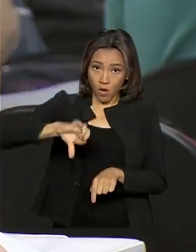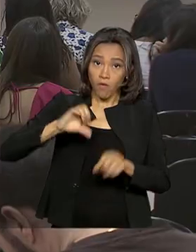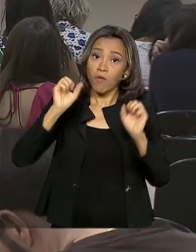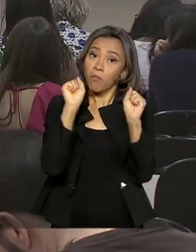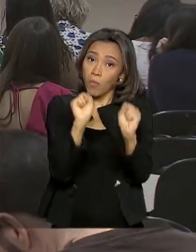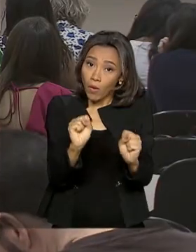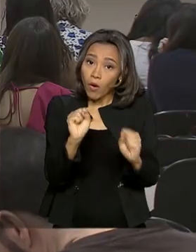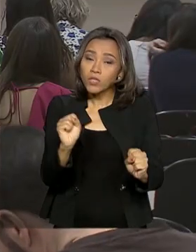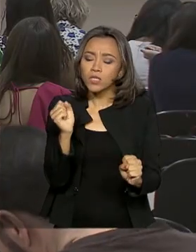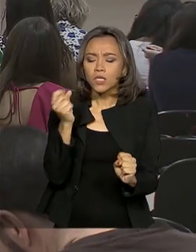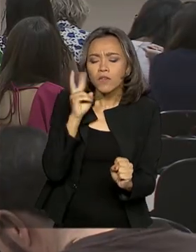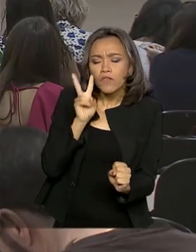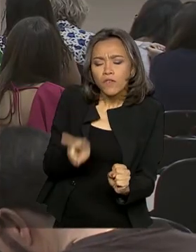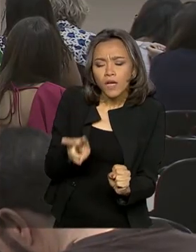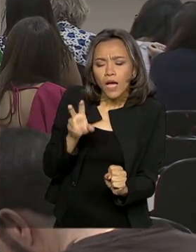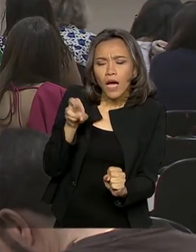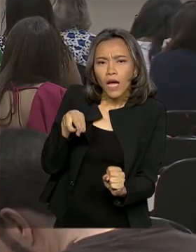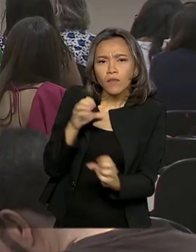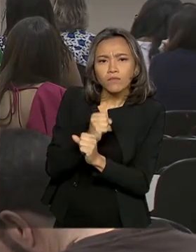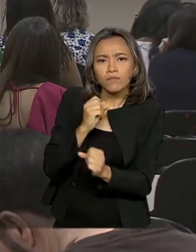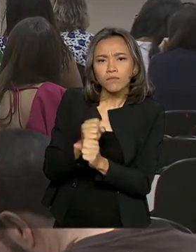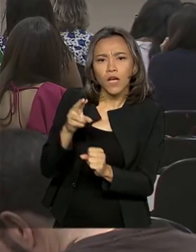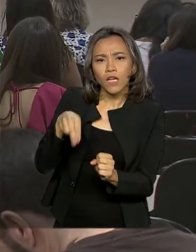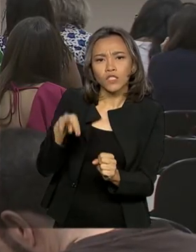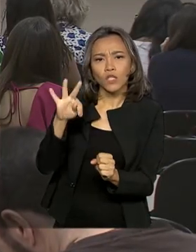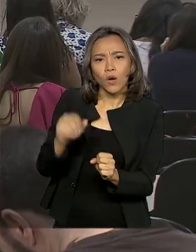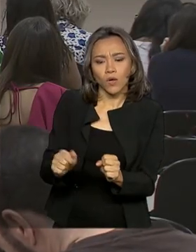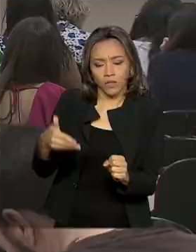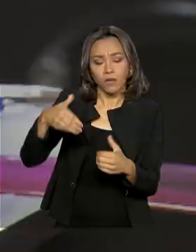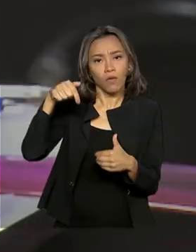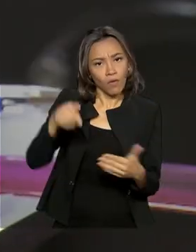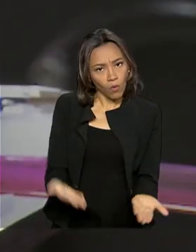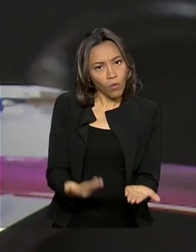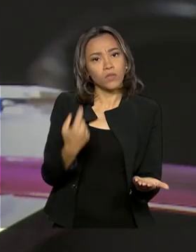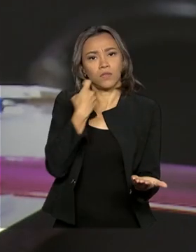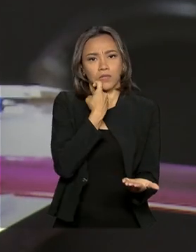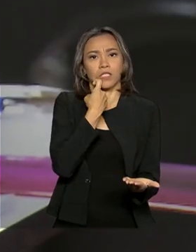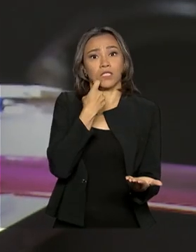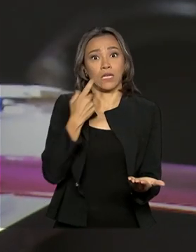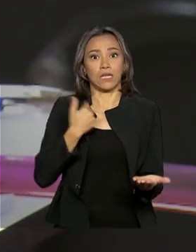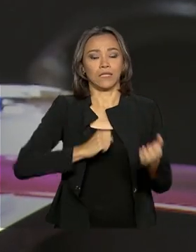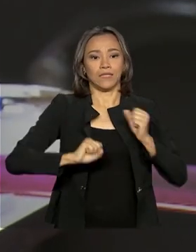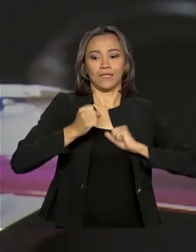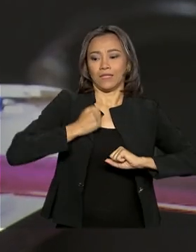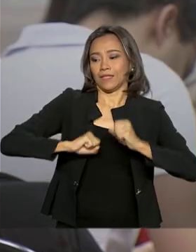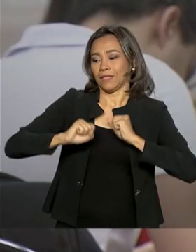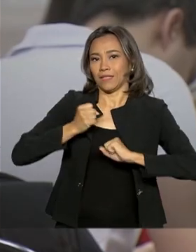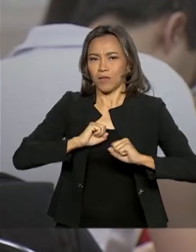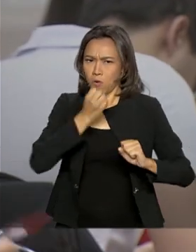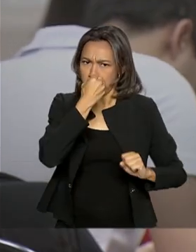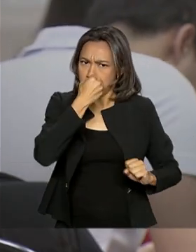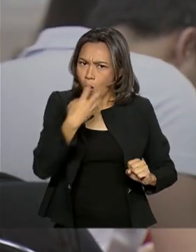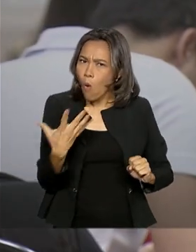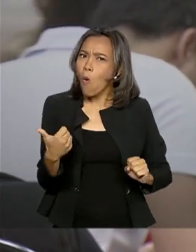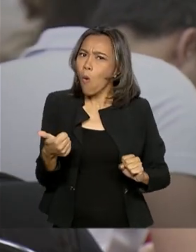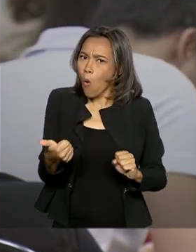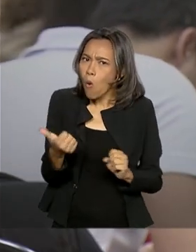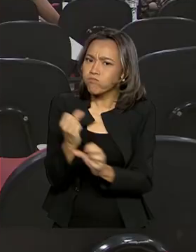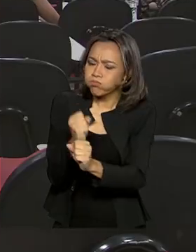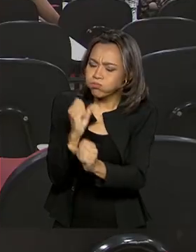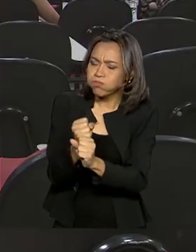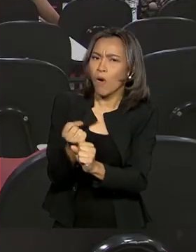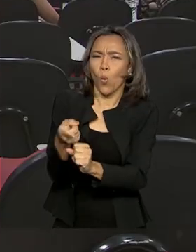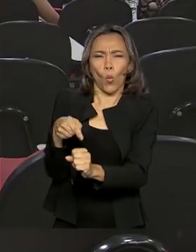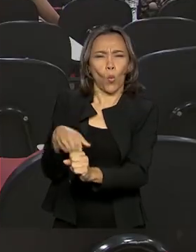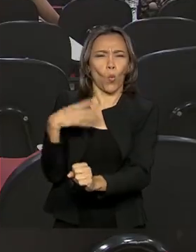as notas a partir dessa sexta-feira. A expectativa é grande, já que um bom desempenho será a porta de entrada